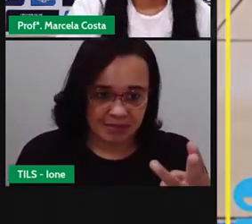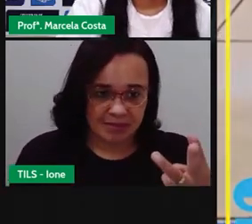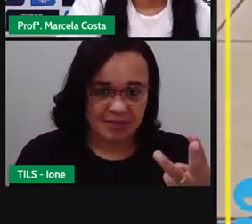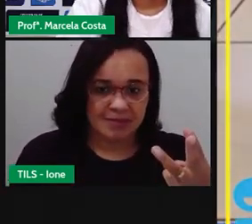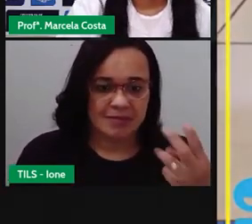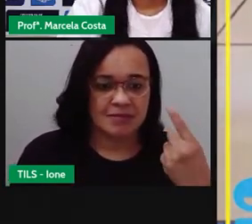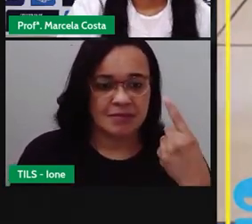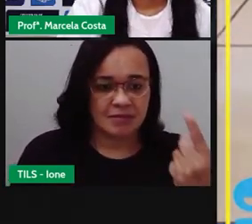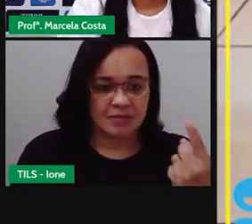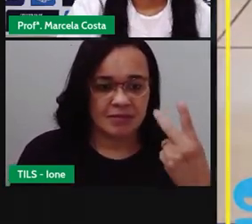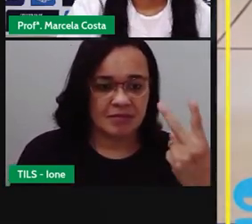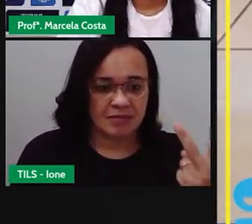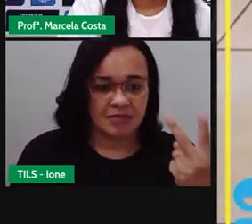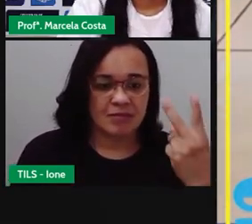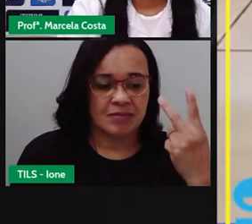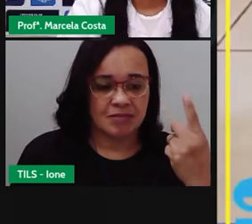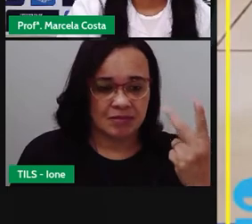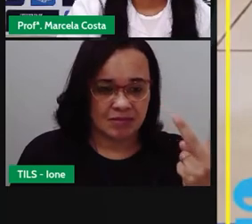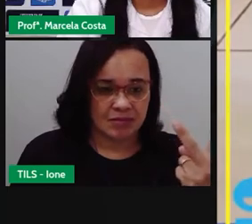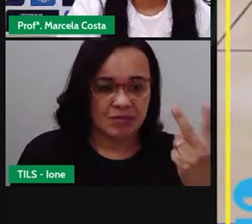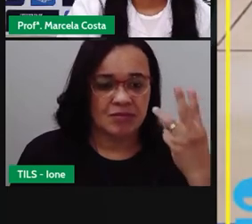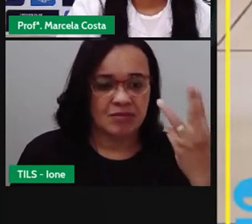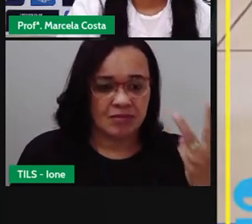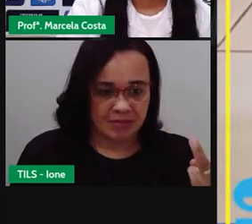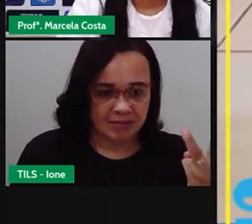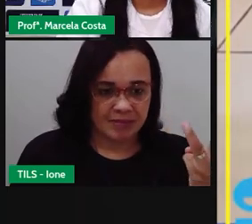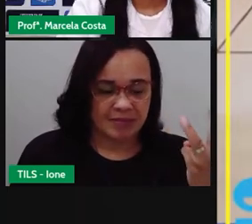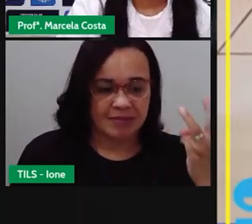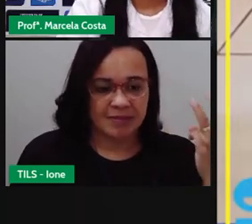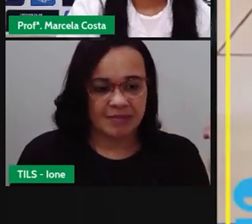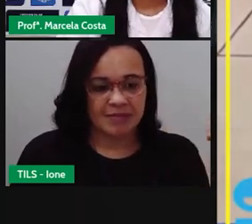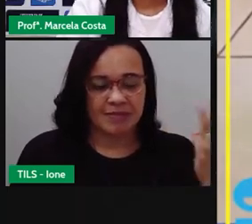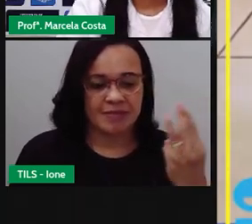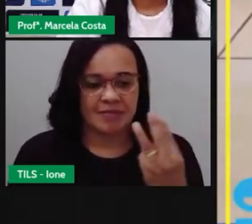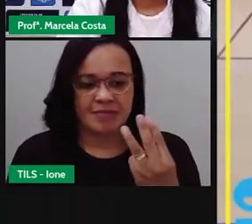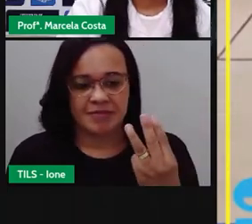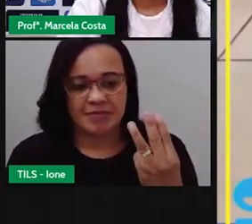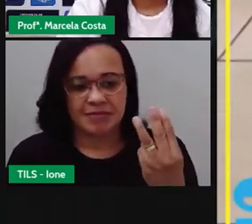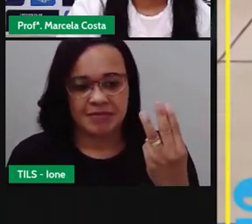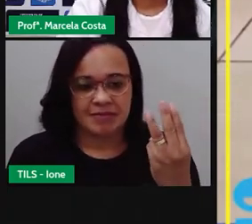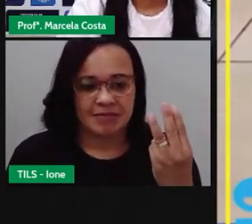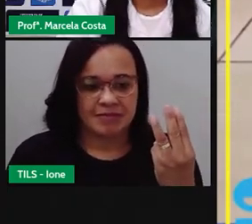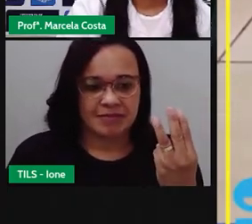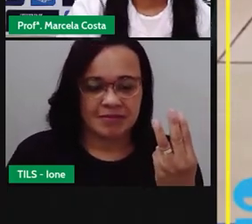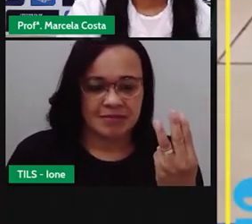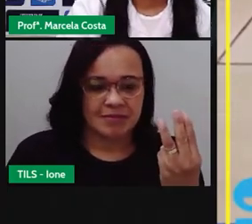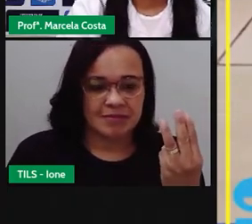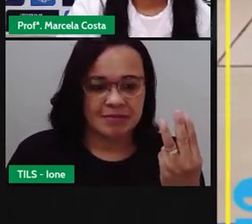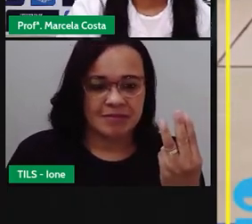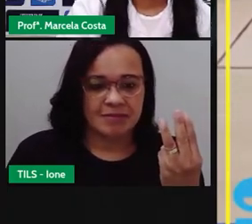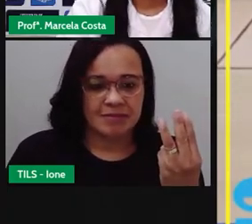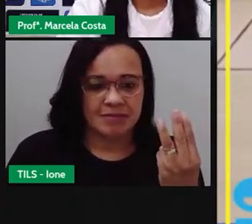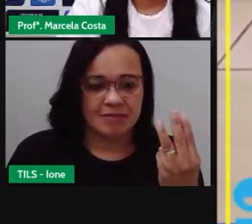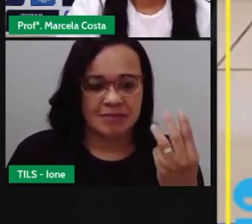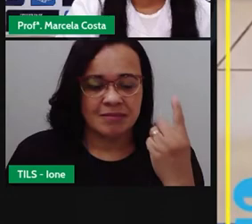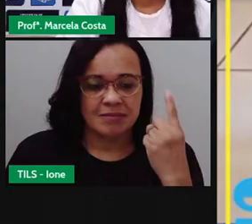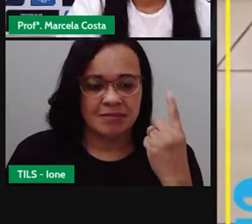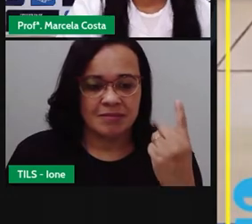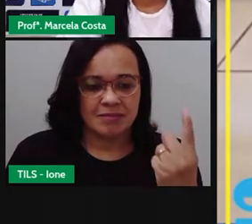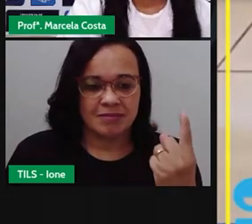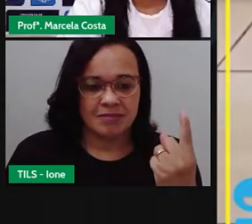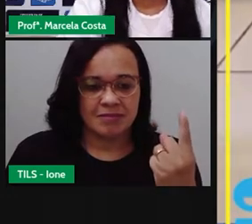três. Um, dois, três. No ritmo da música, vai ficar desse jeito.